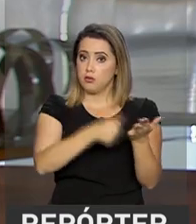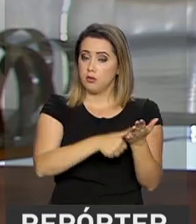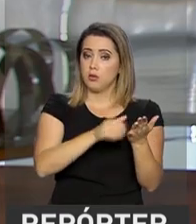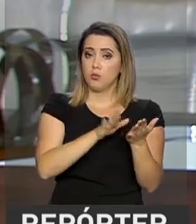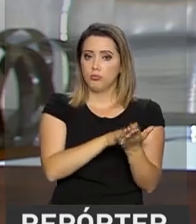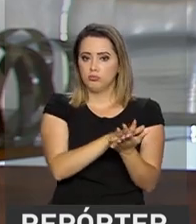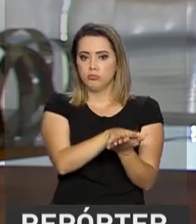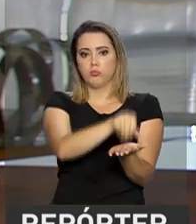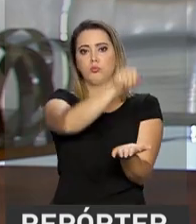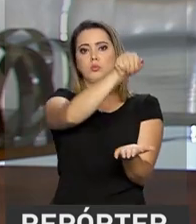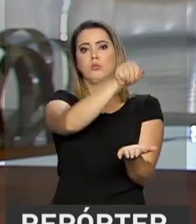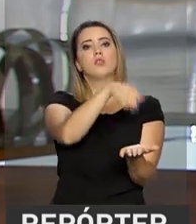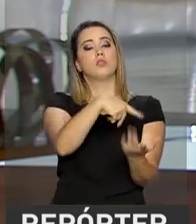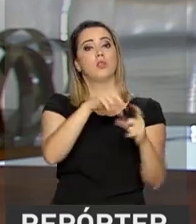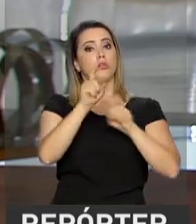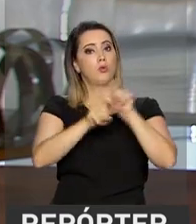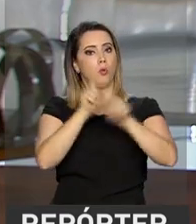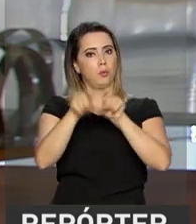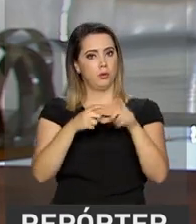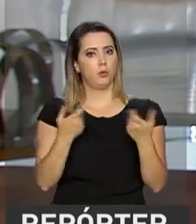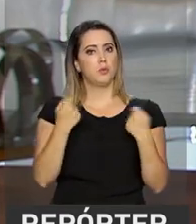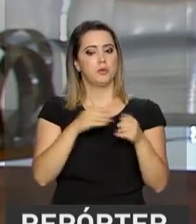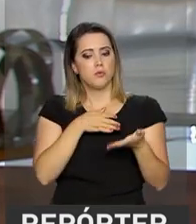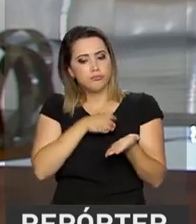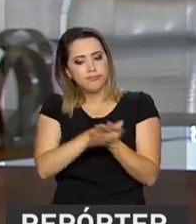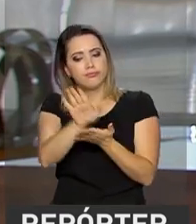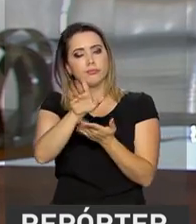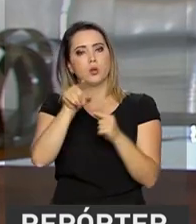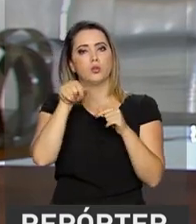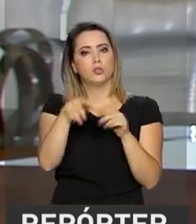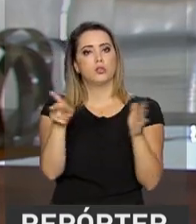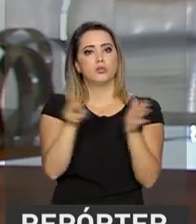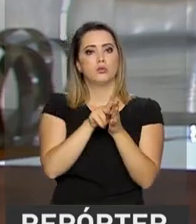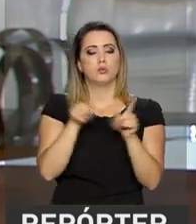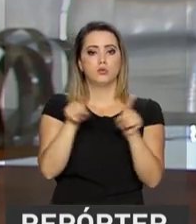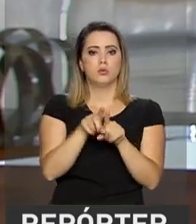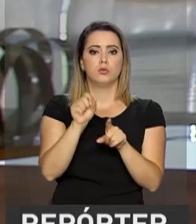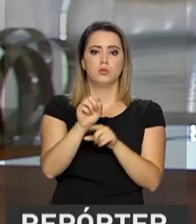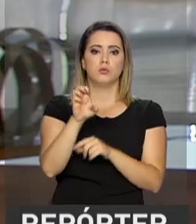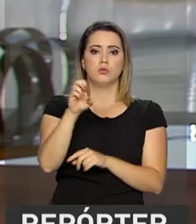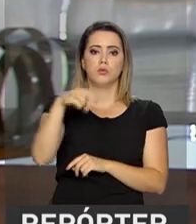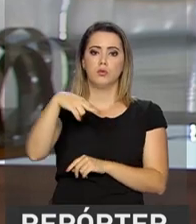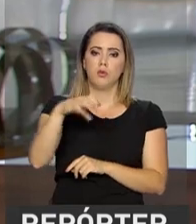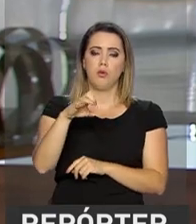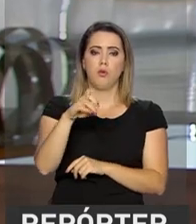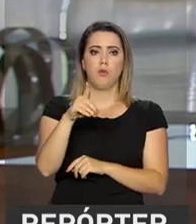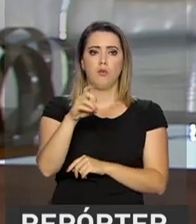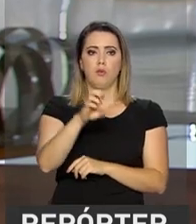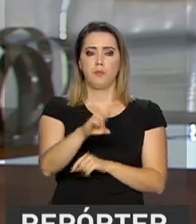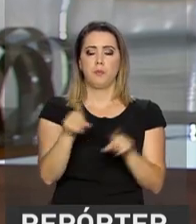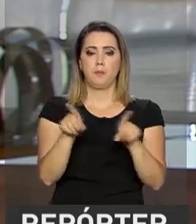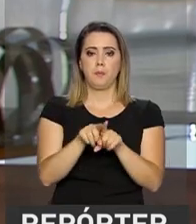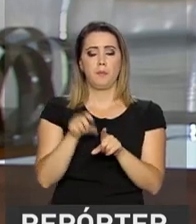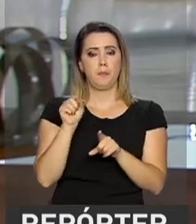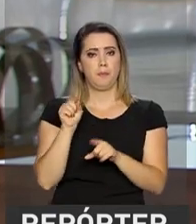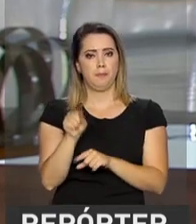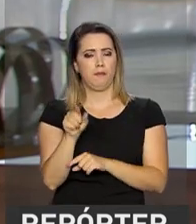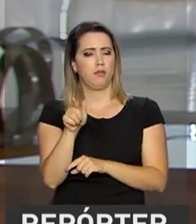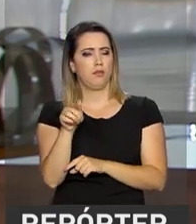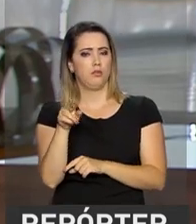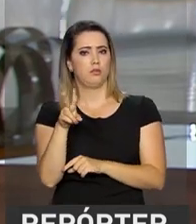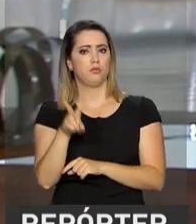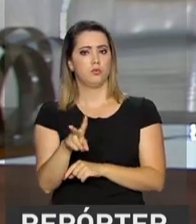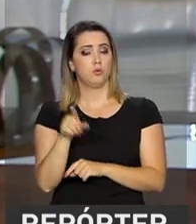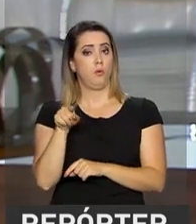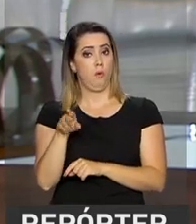digitalizado esse documento já está disponível no portal do participantes no enade.inep.gov.br